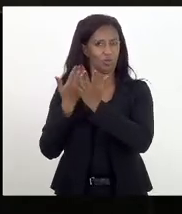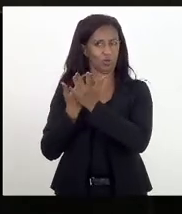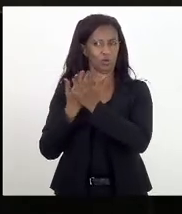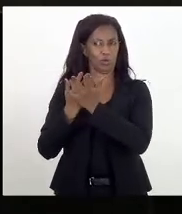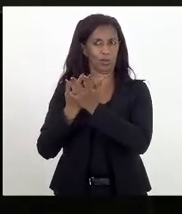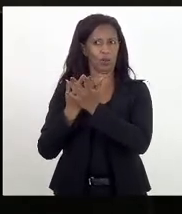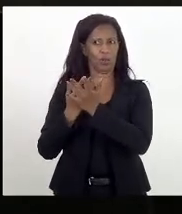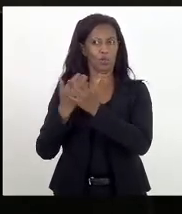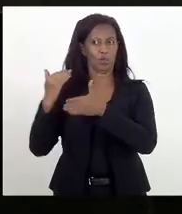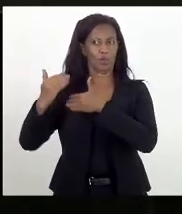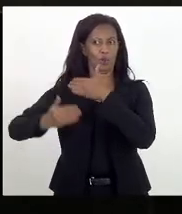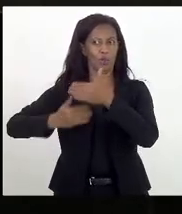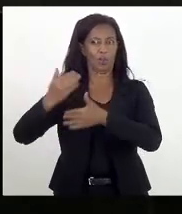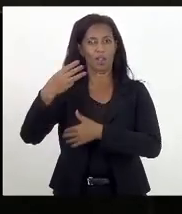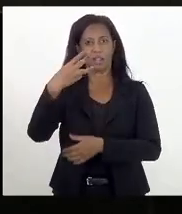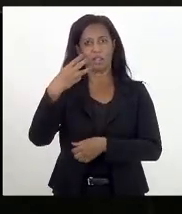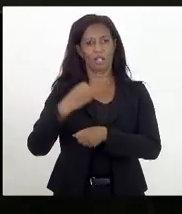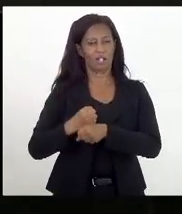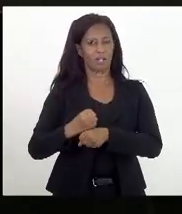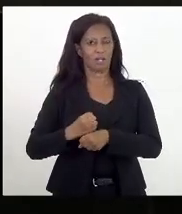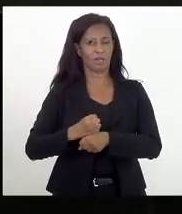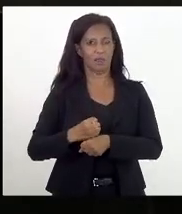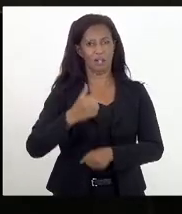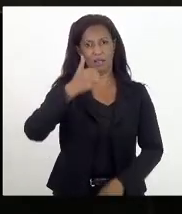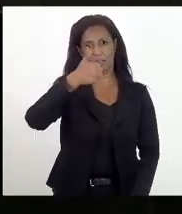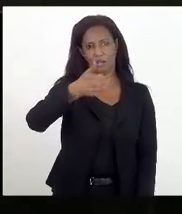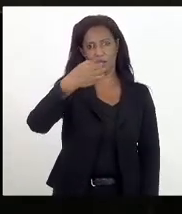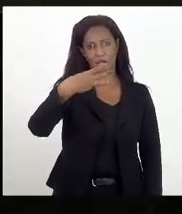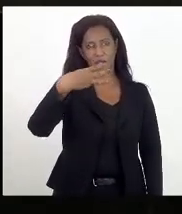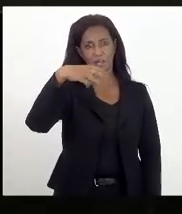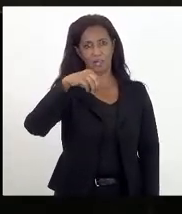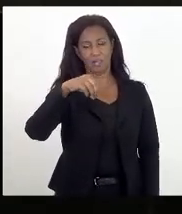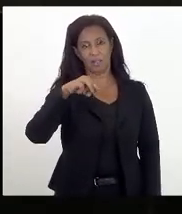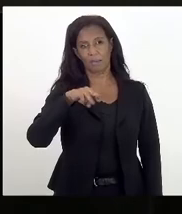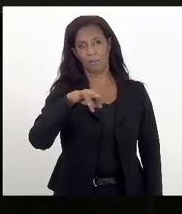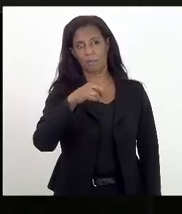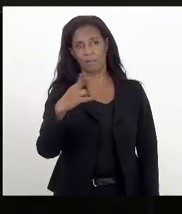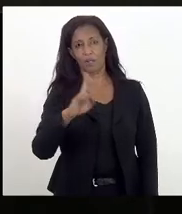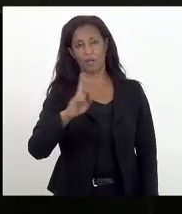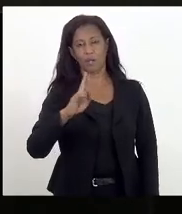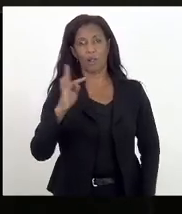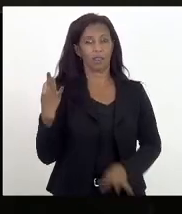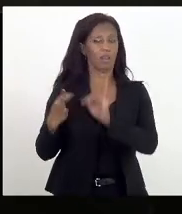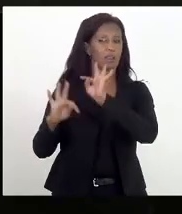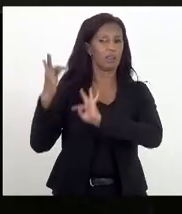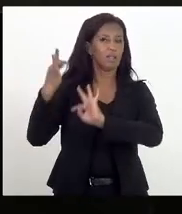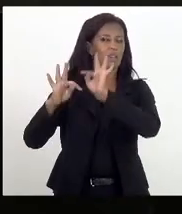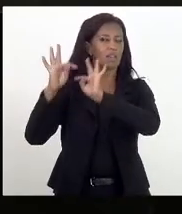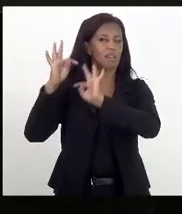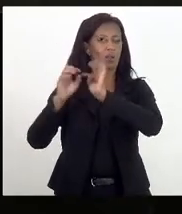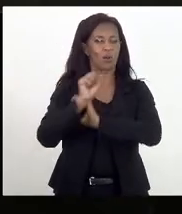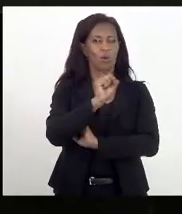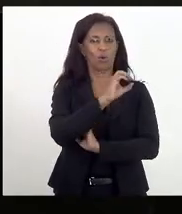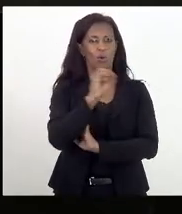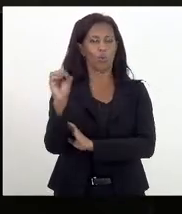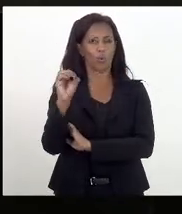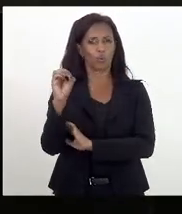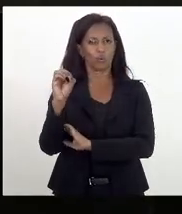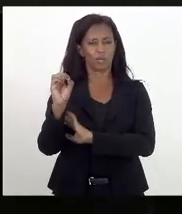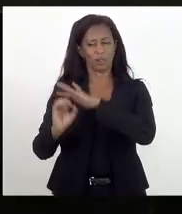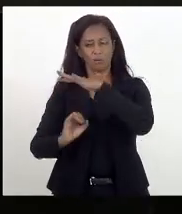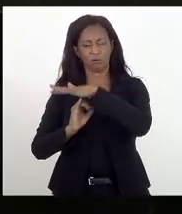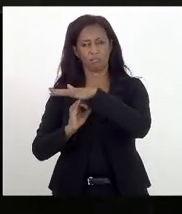RJ para o próximo os próximos três anos e nos reais mas tecnologia construção de 800